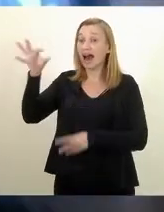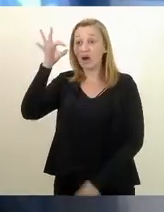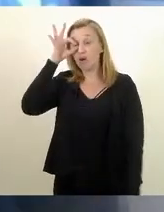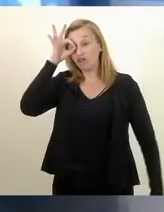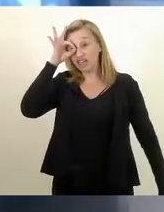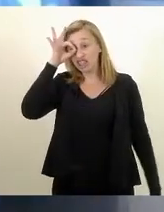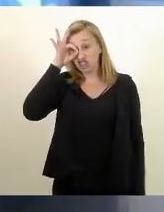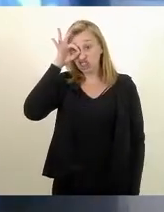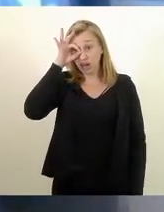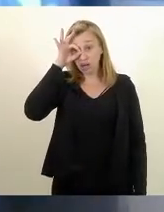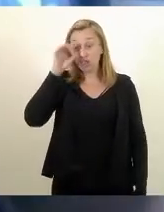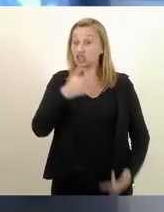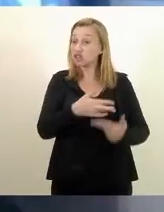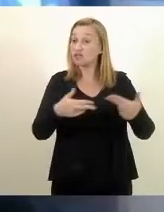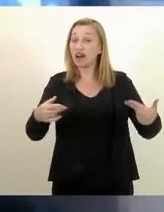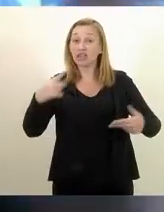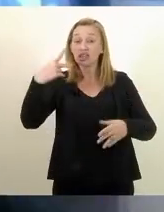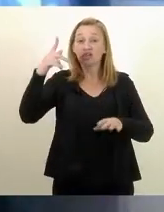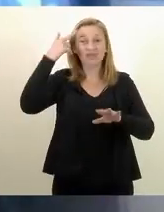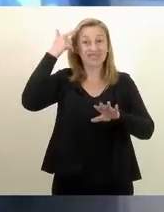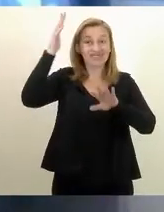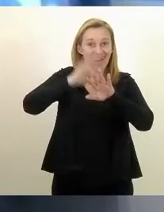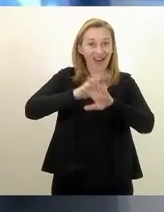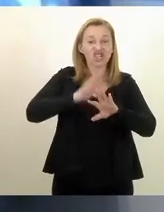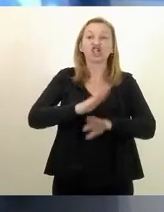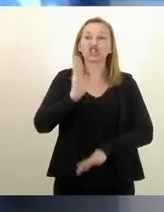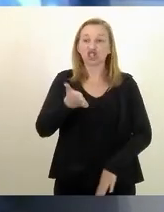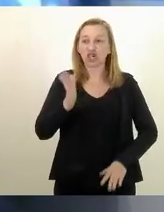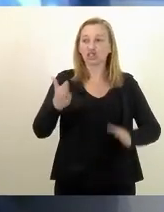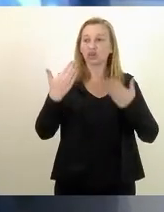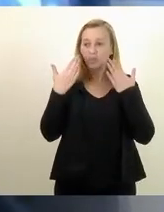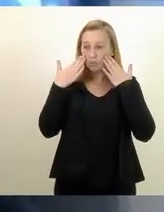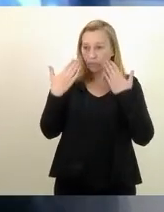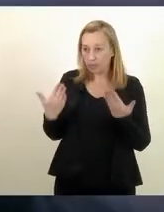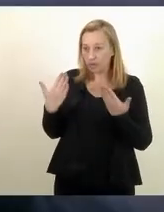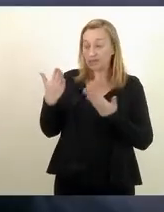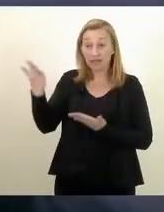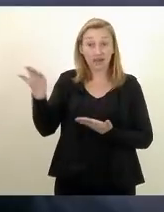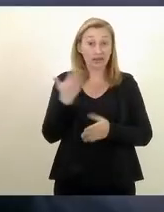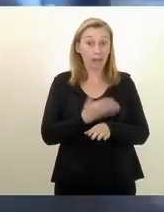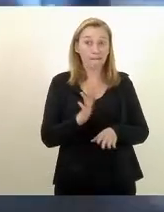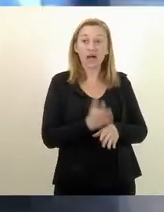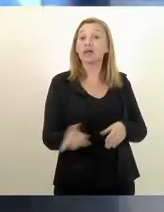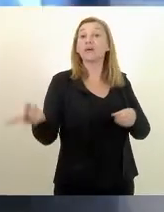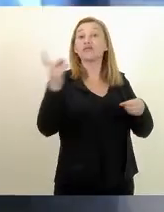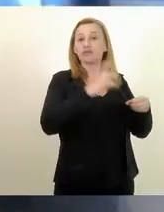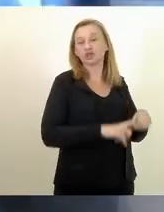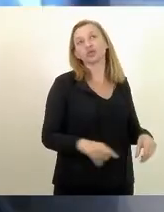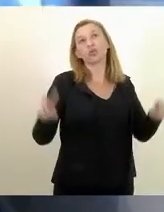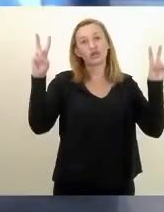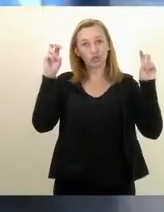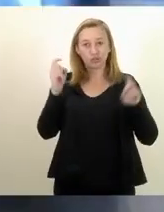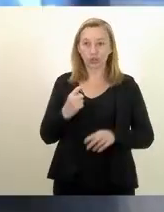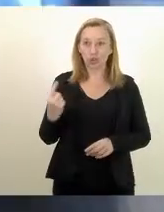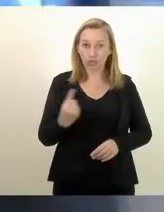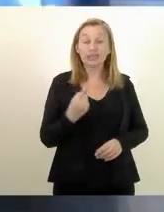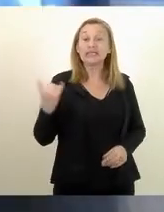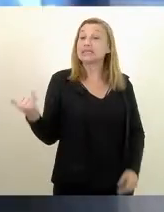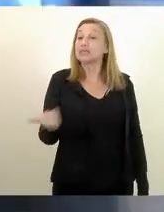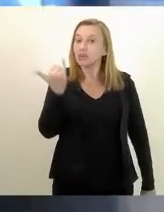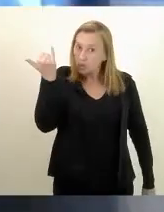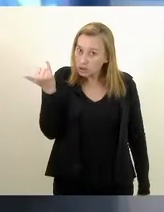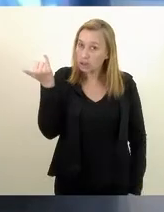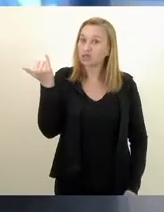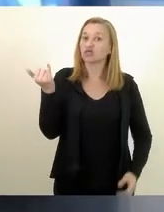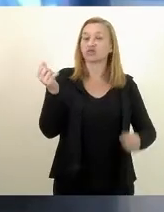onde vários dos seus ideais já estão sendo postos em prática agora voltando a nossa questão importante